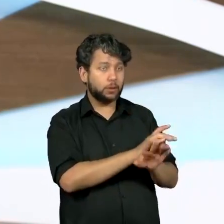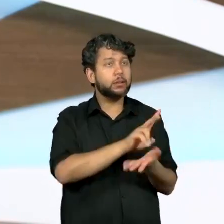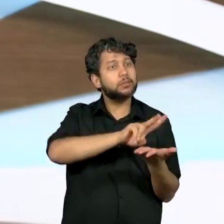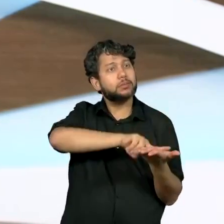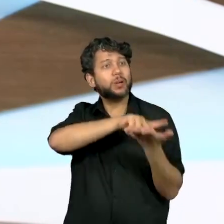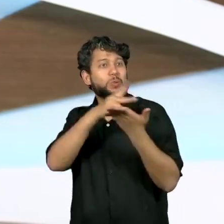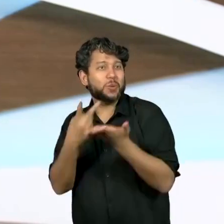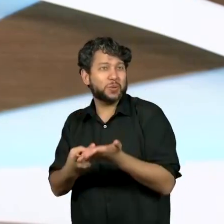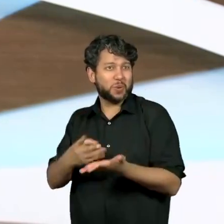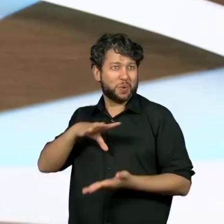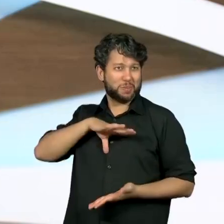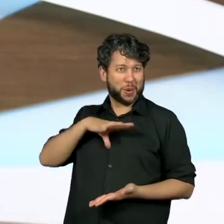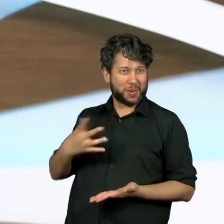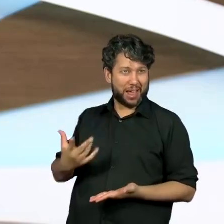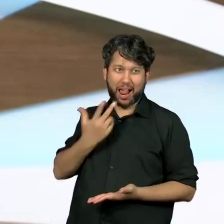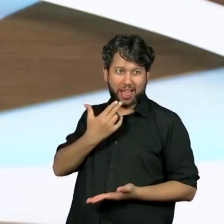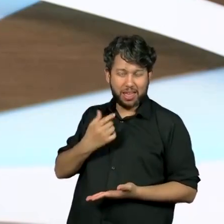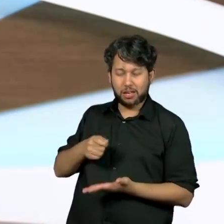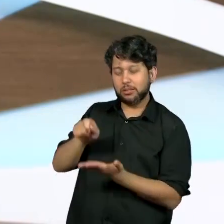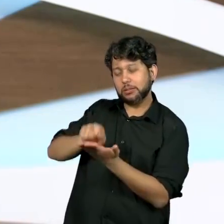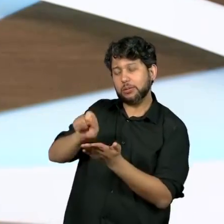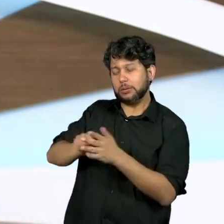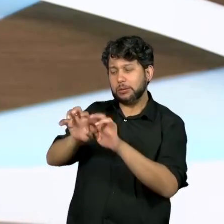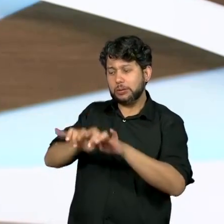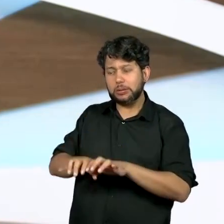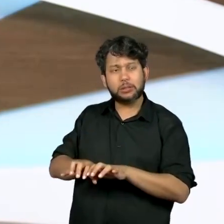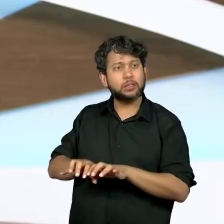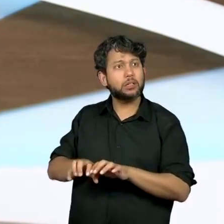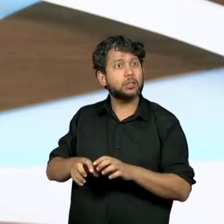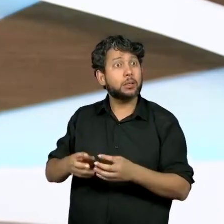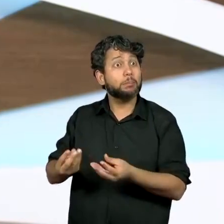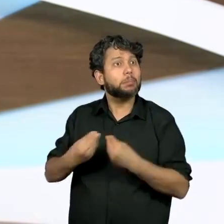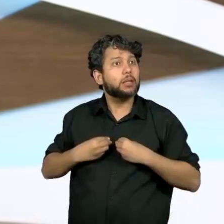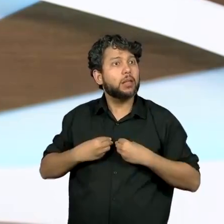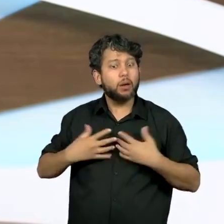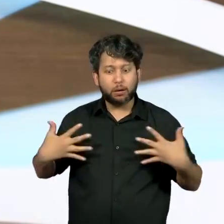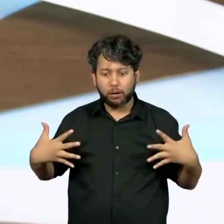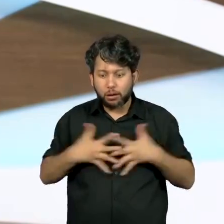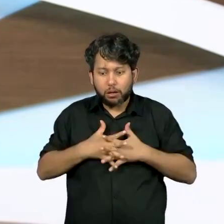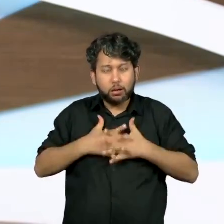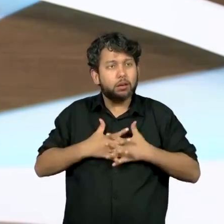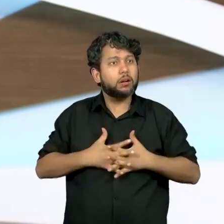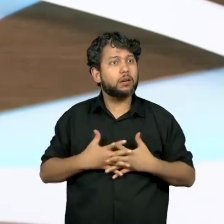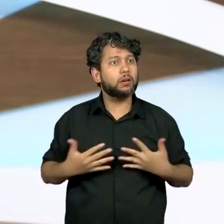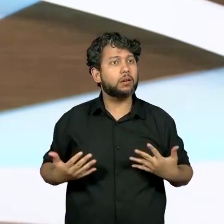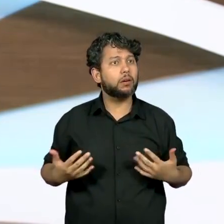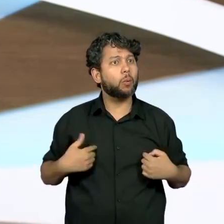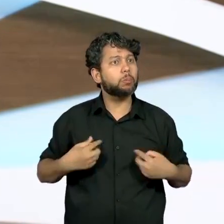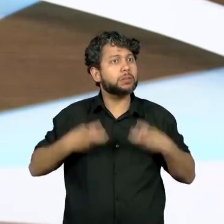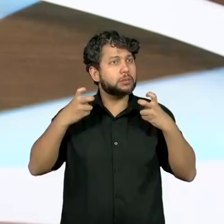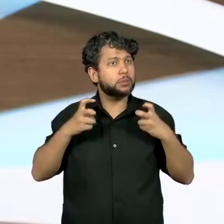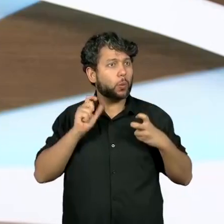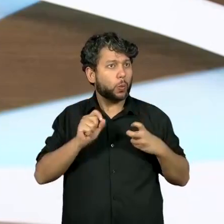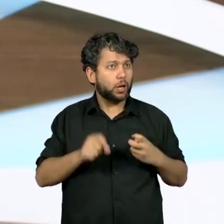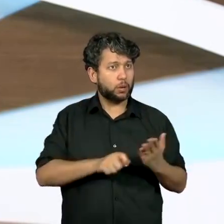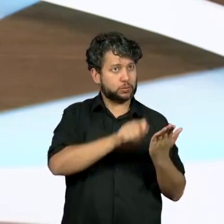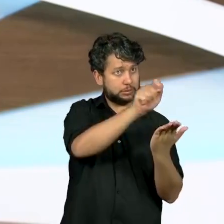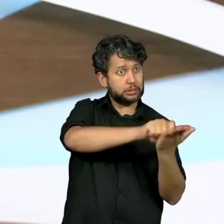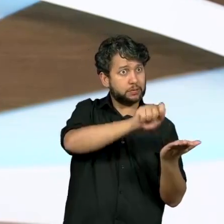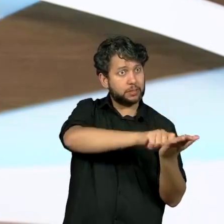para português, eu tive realmente uma grande crise, porque eu comecei-me a perceber que aquela não era a obra que eu tinha